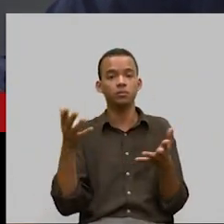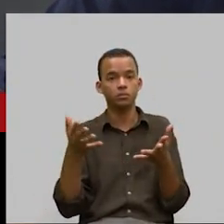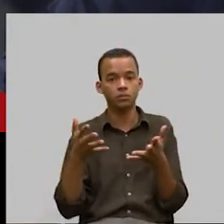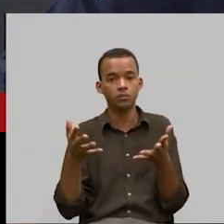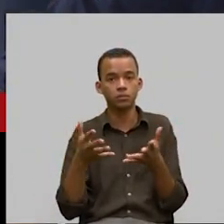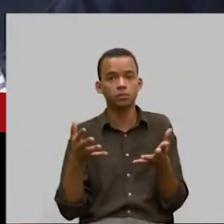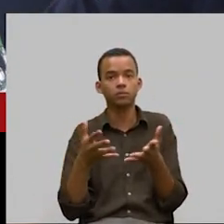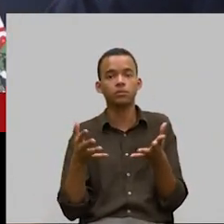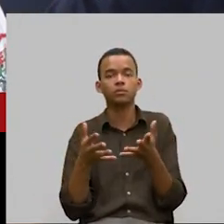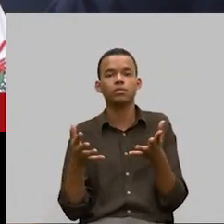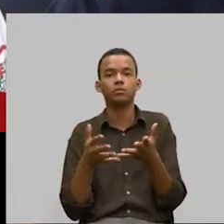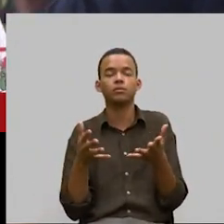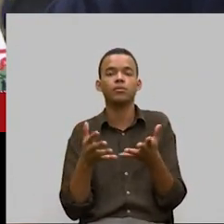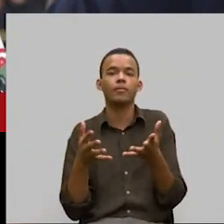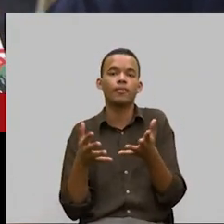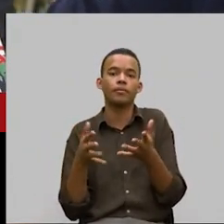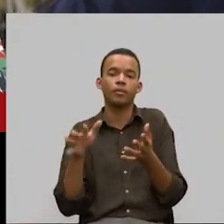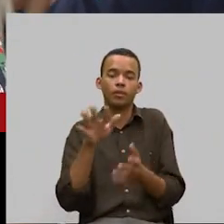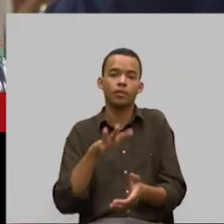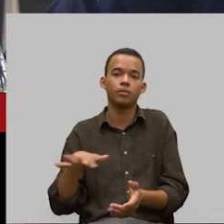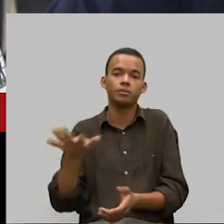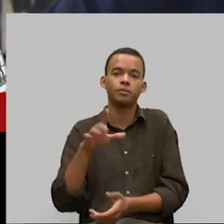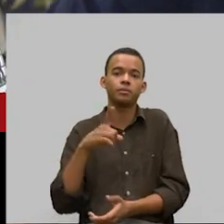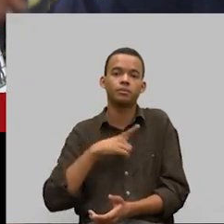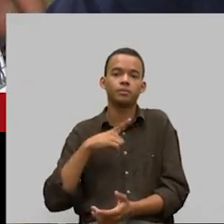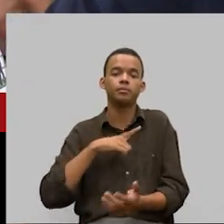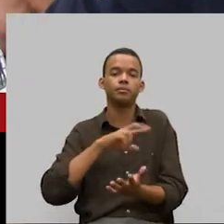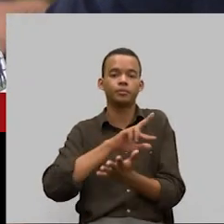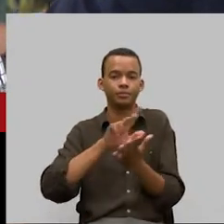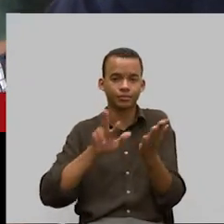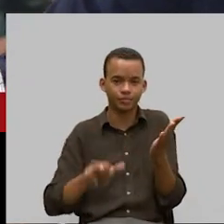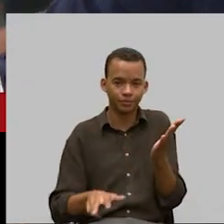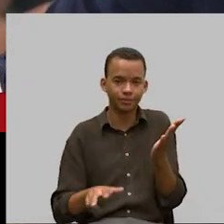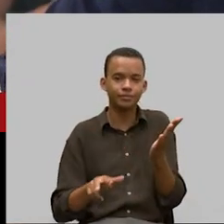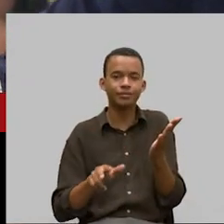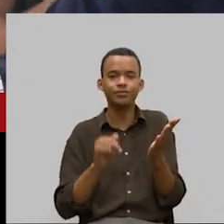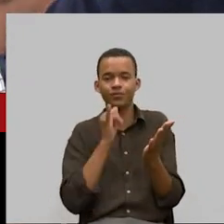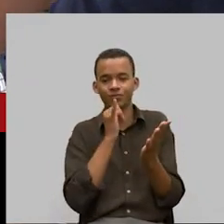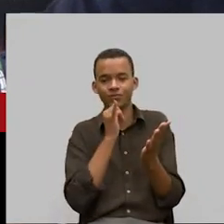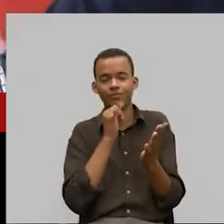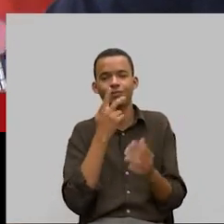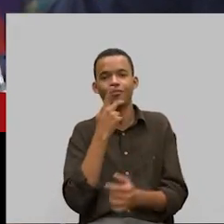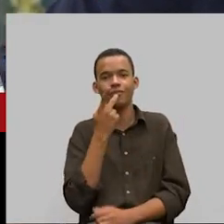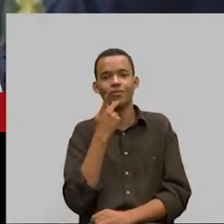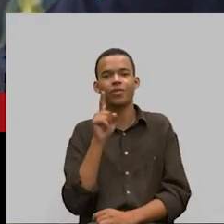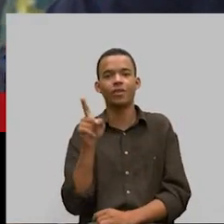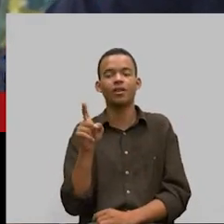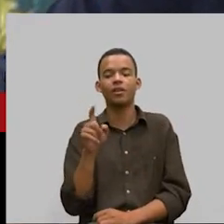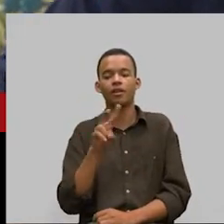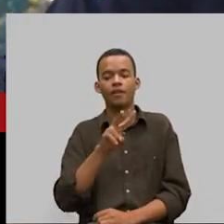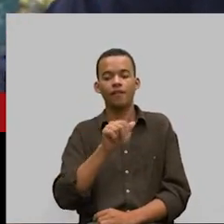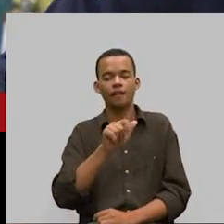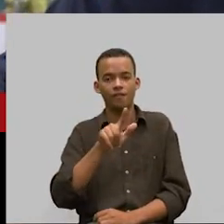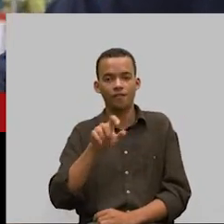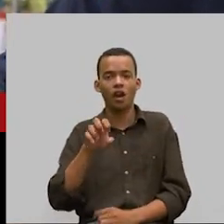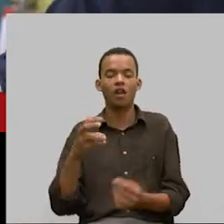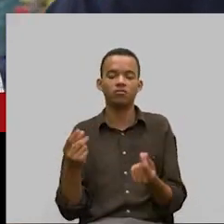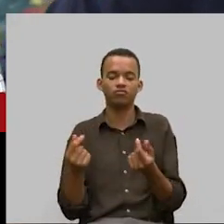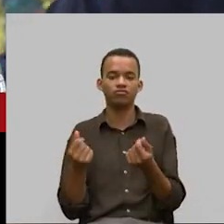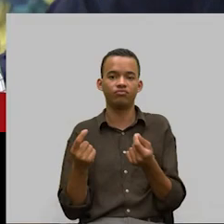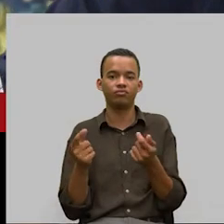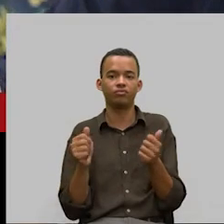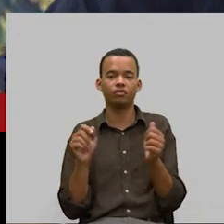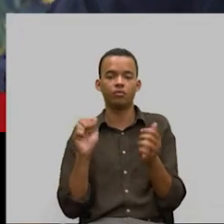Eh não é mais aquele leque quem que dizia ser um vale né da miséria por né Tá